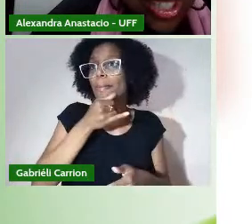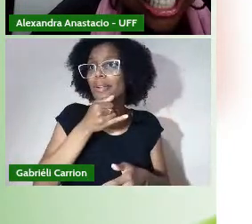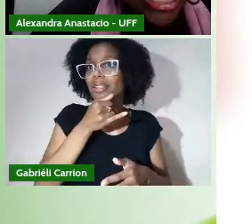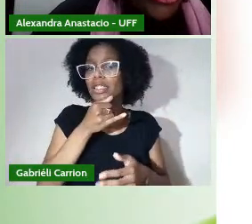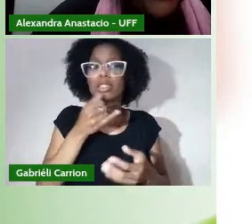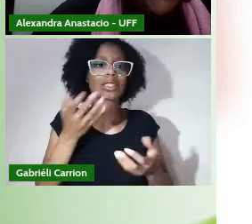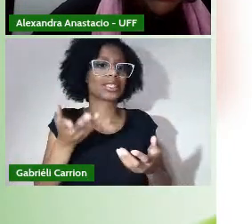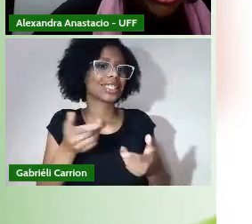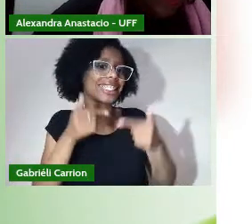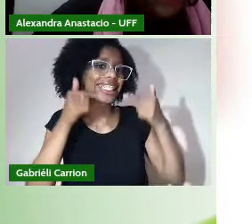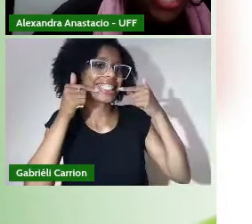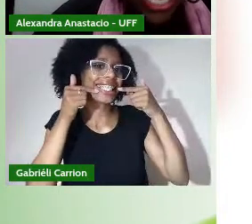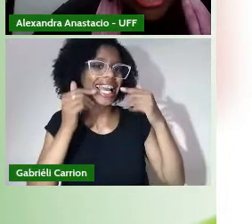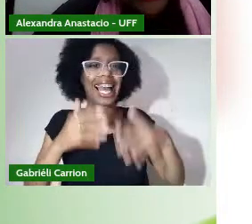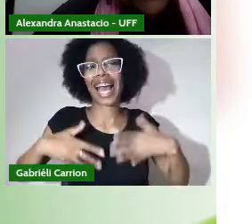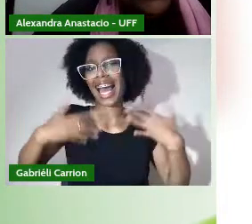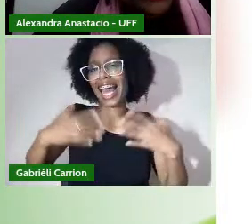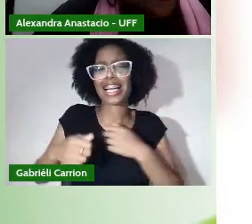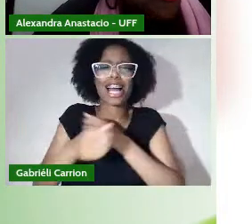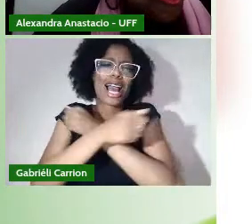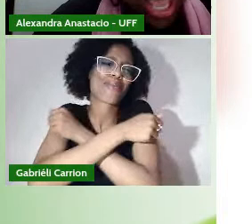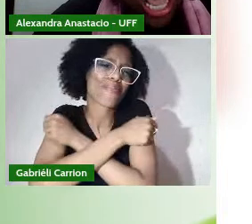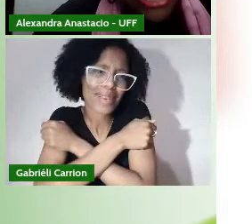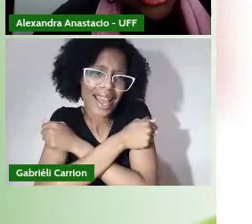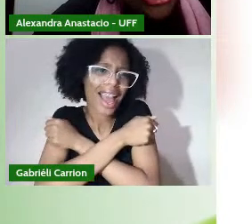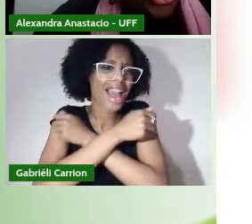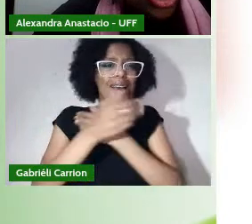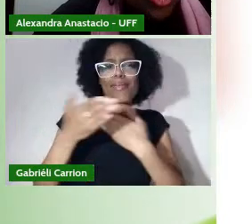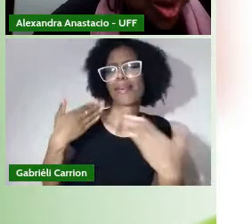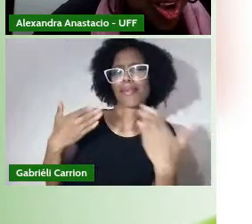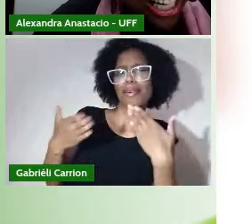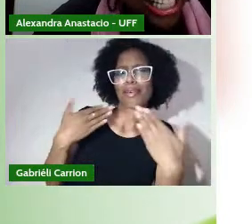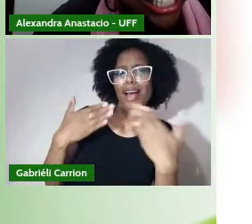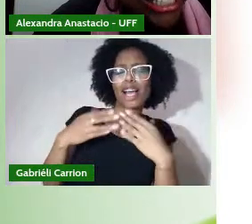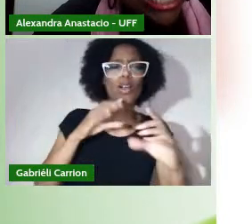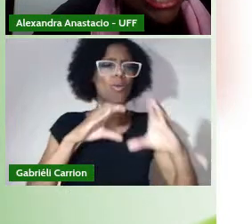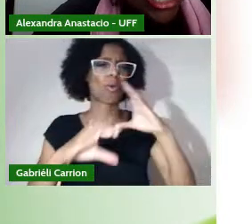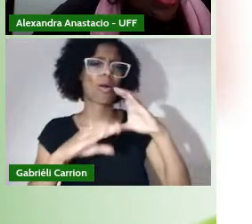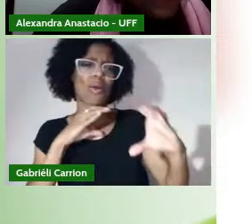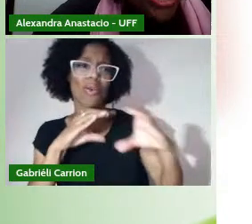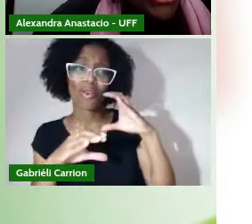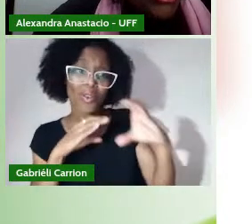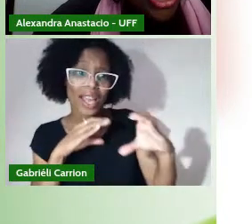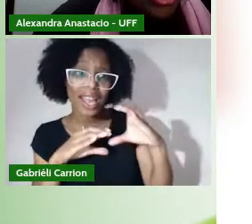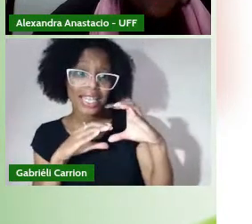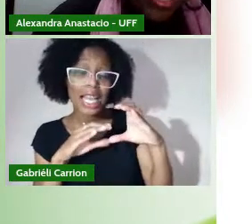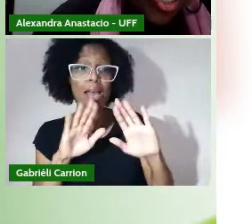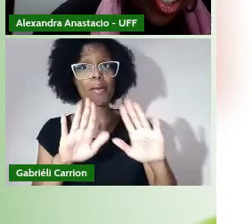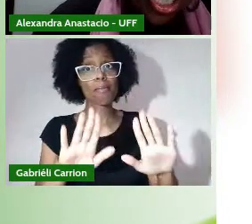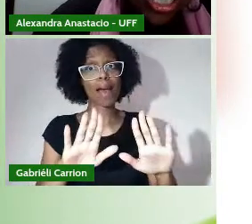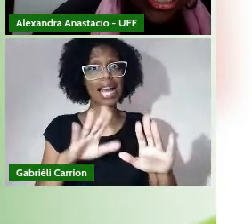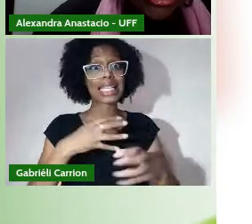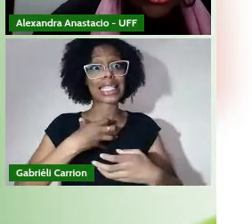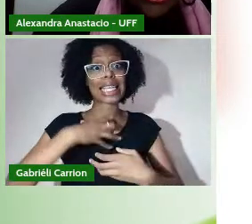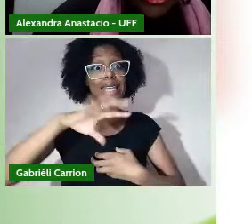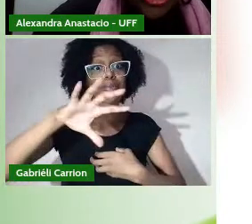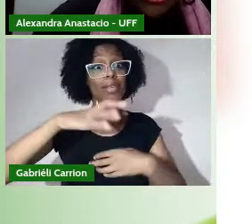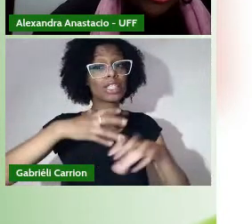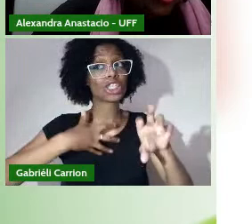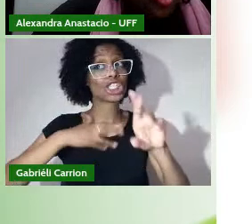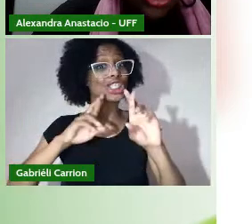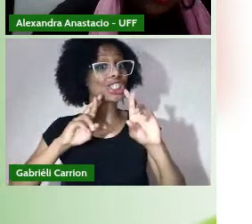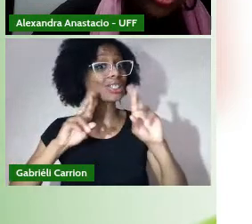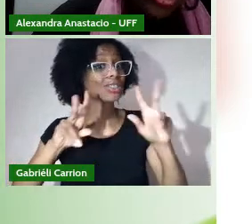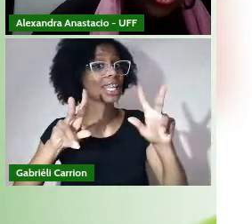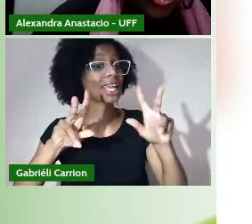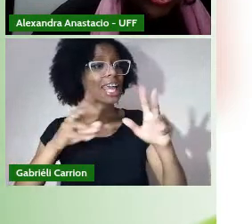distribui sorrisos e abraços e conversa e dialoga, mas a empatia é